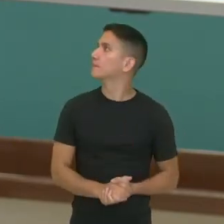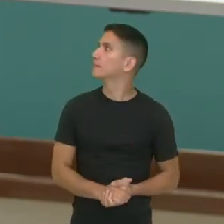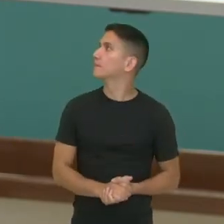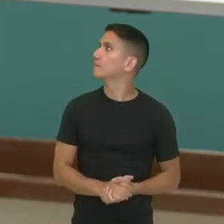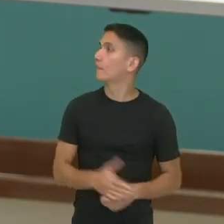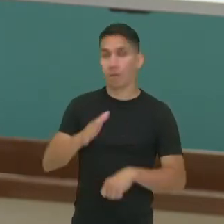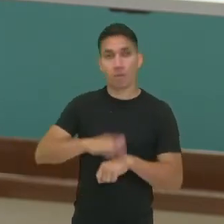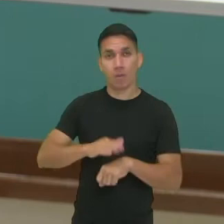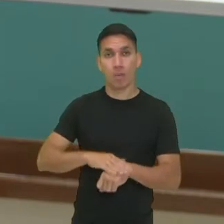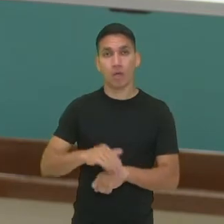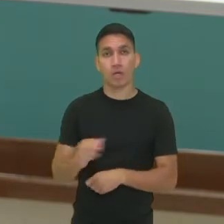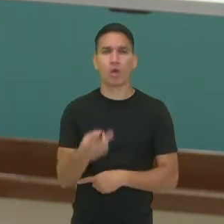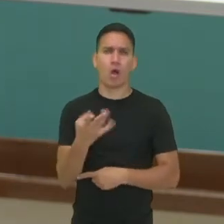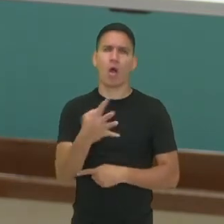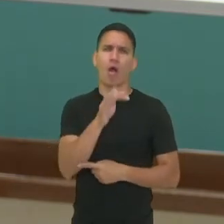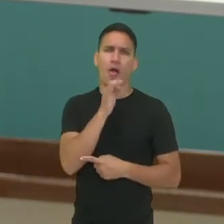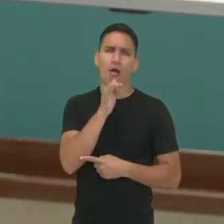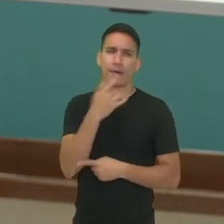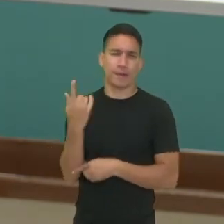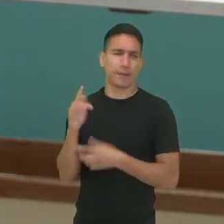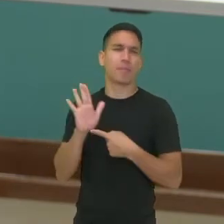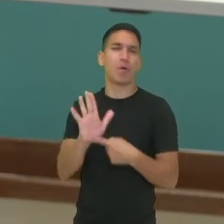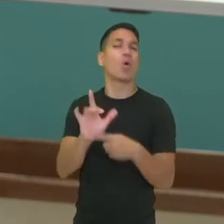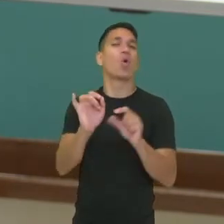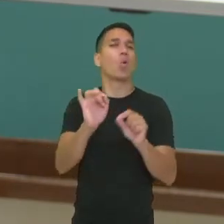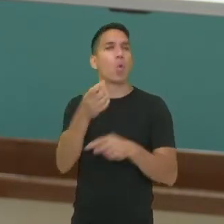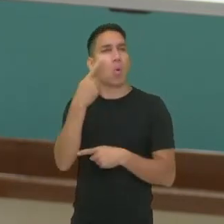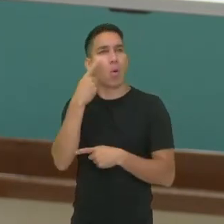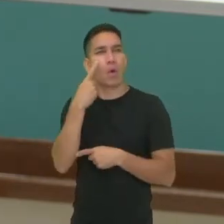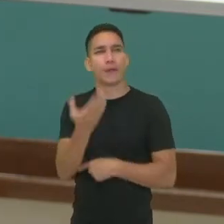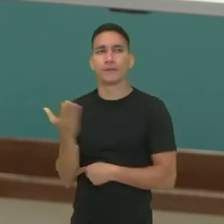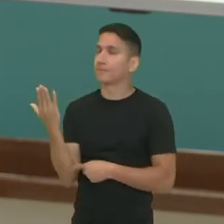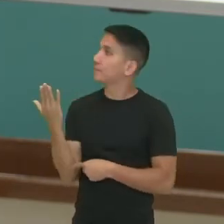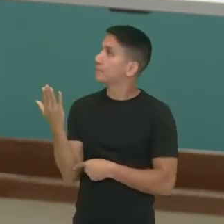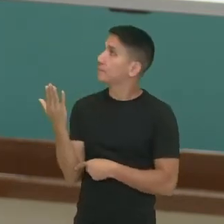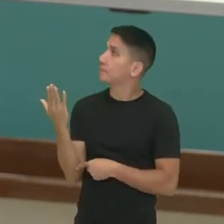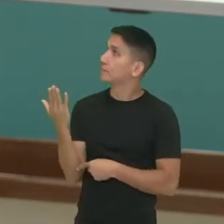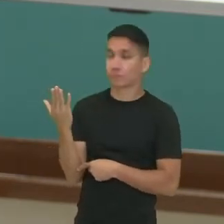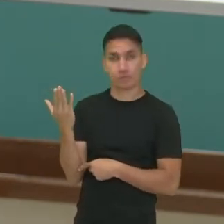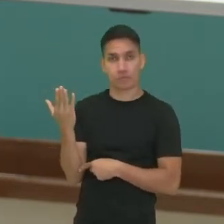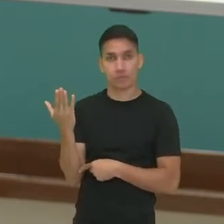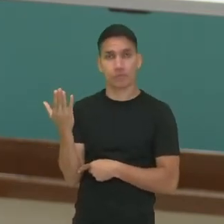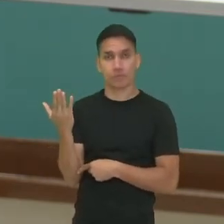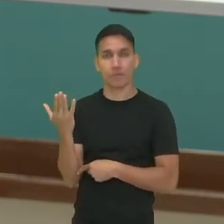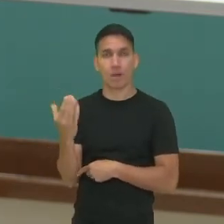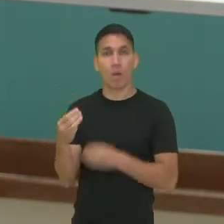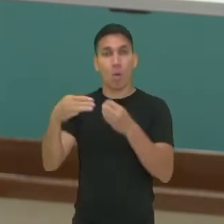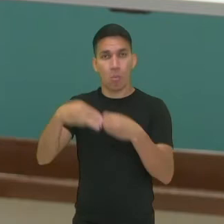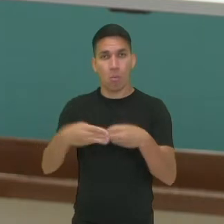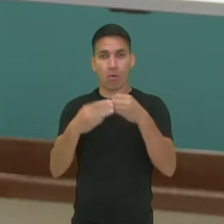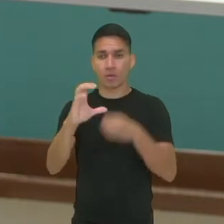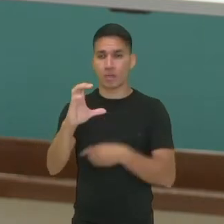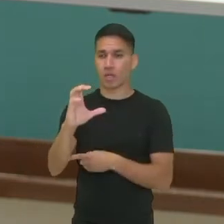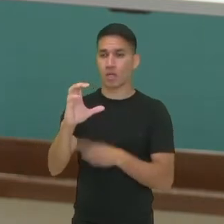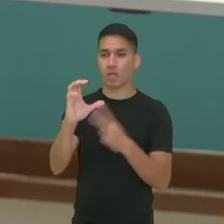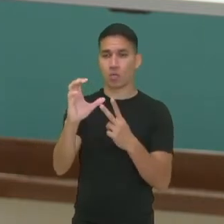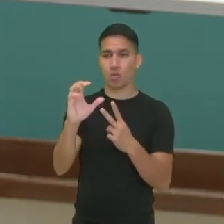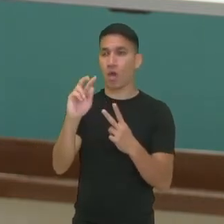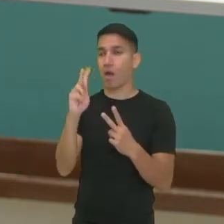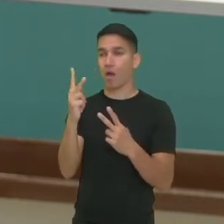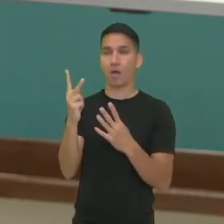Quando dois hidrogênios... Aqui nós temos um exemplo. Observe aqui. Nós temos essa substância, essa molécula